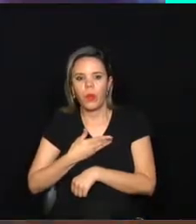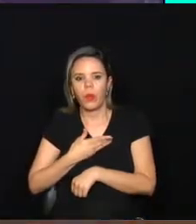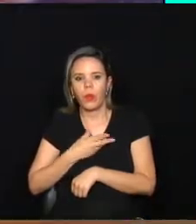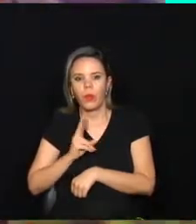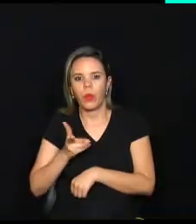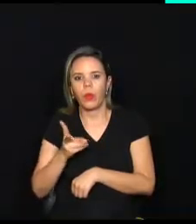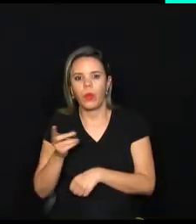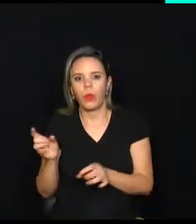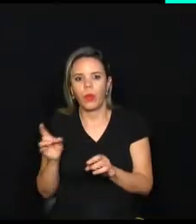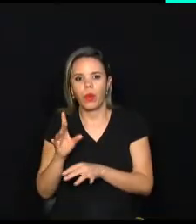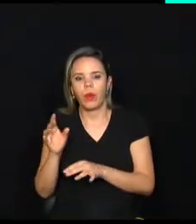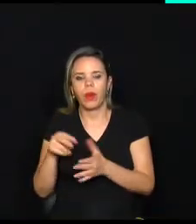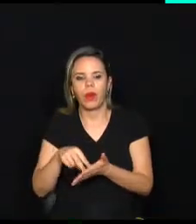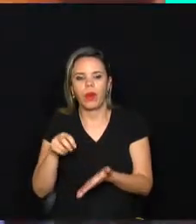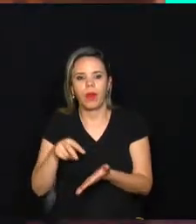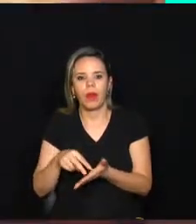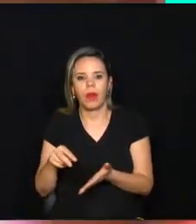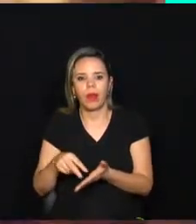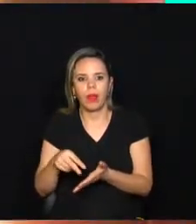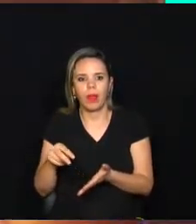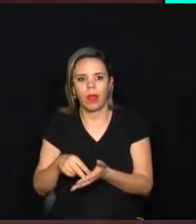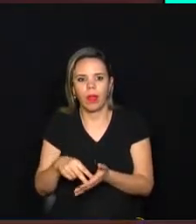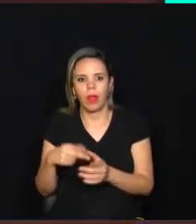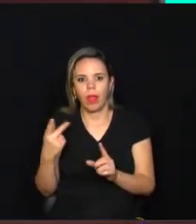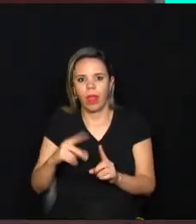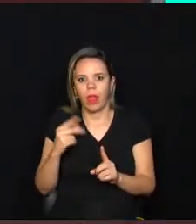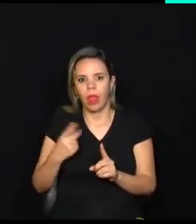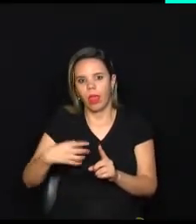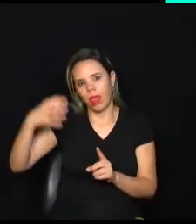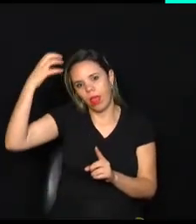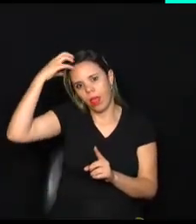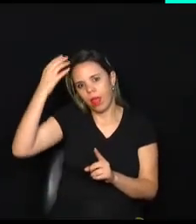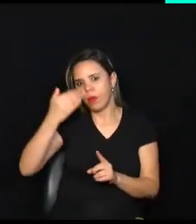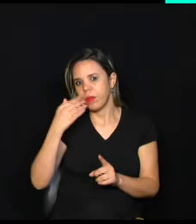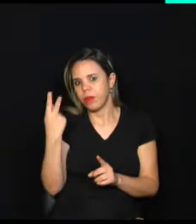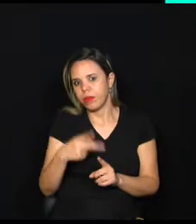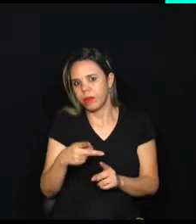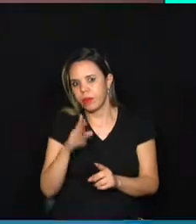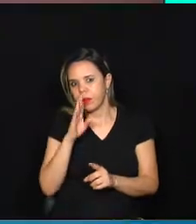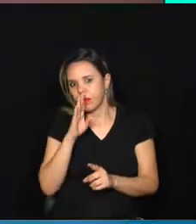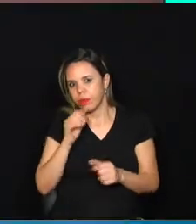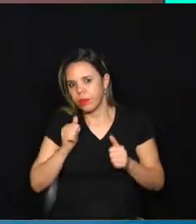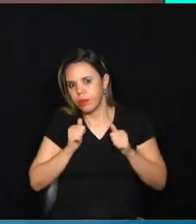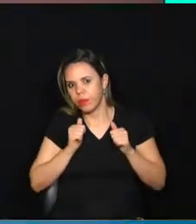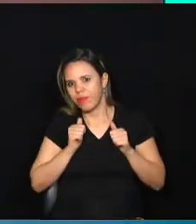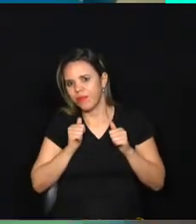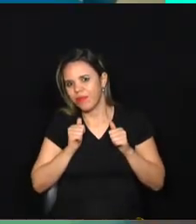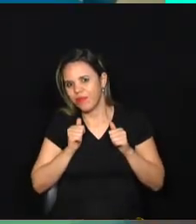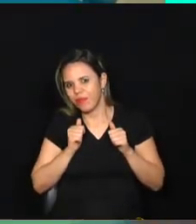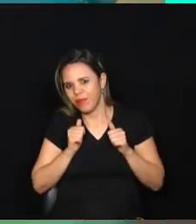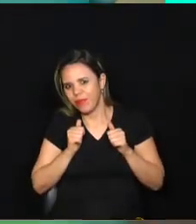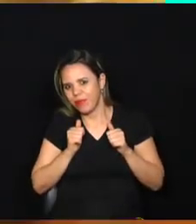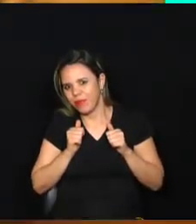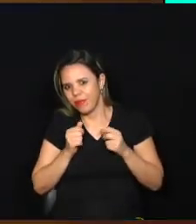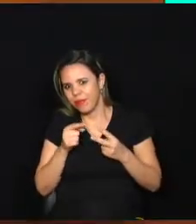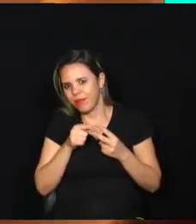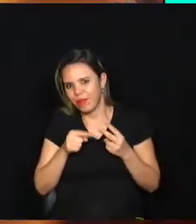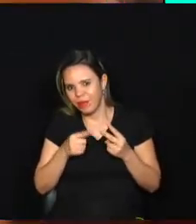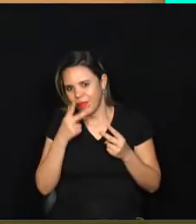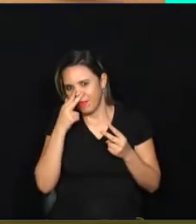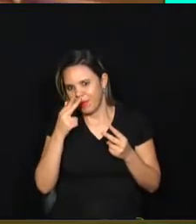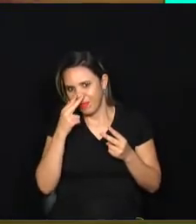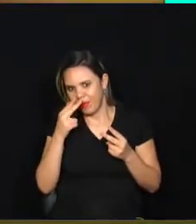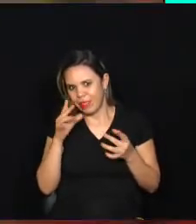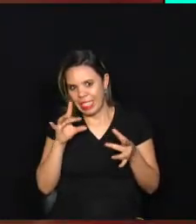sempre aprontando e levaram uma tremenda bronca da rainha, que pediu para eles ficarem um pouco sossegados. Mas essa dupla parece ter um